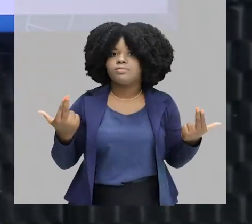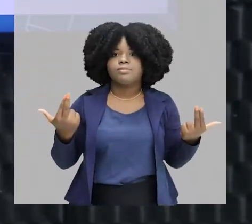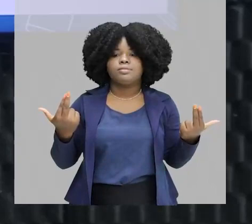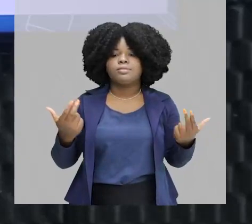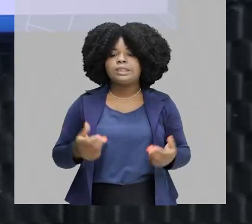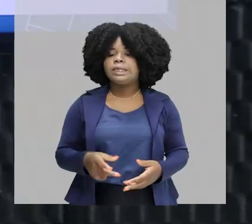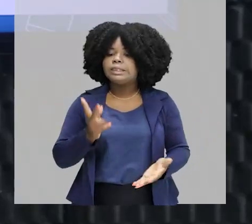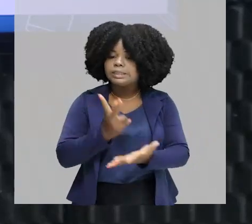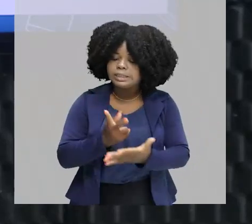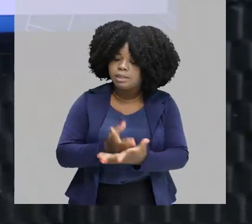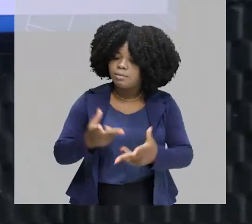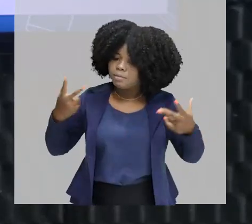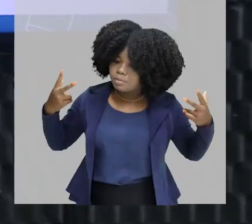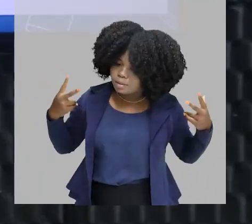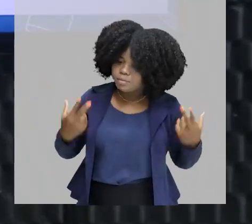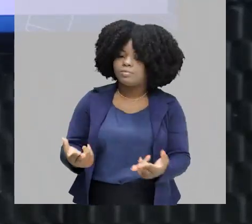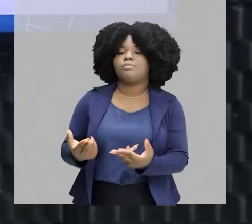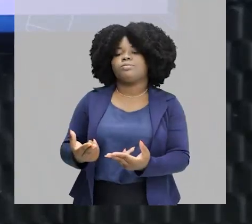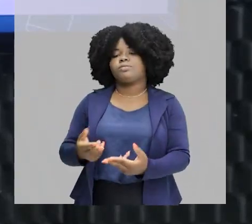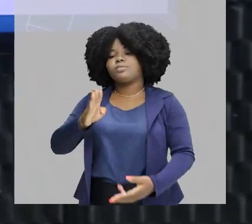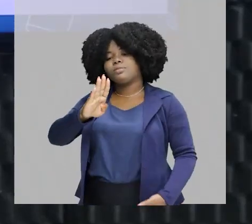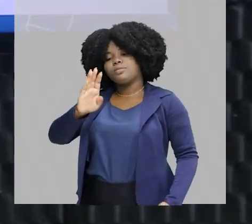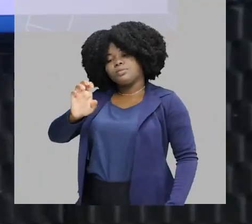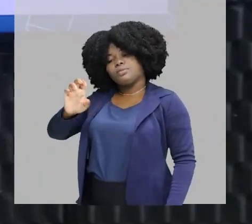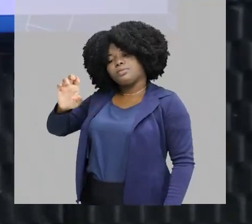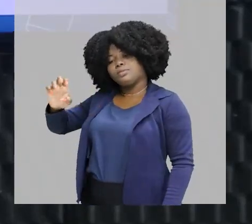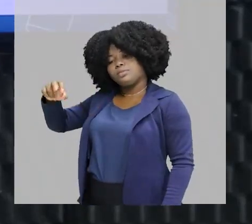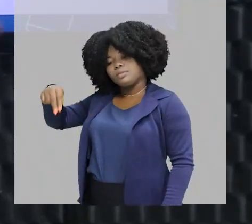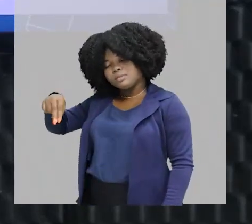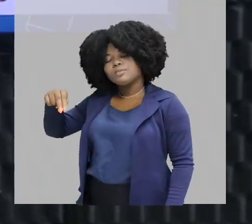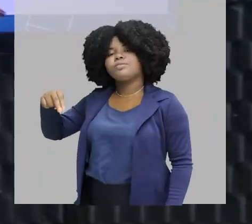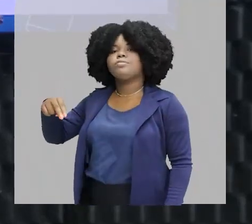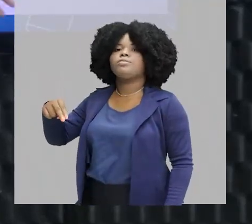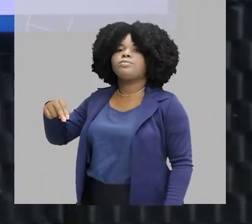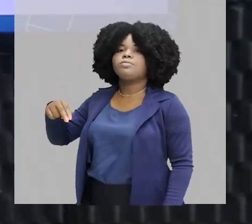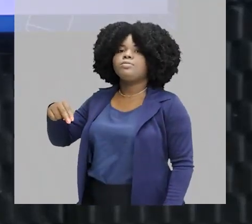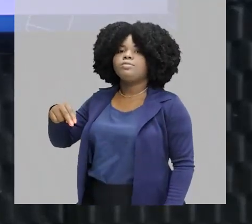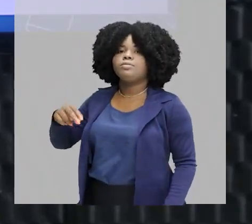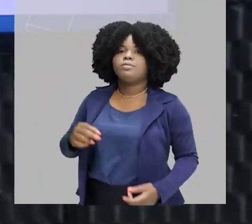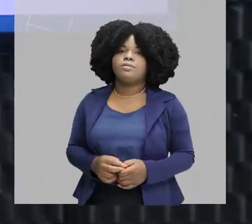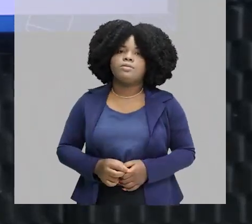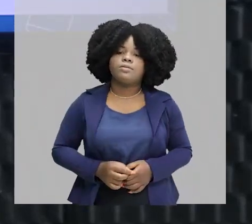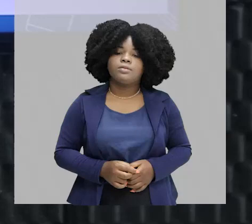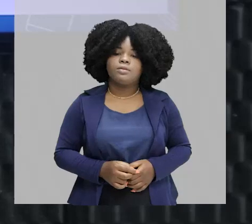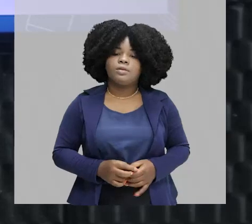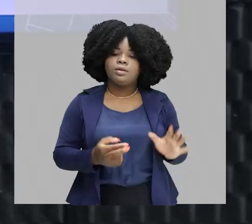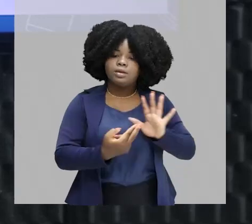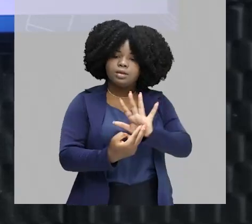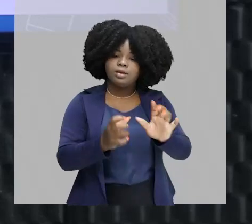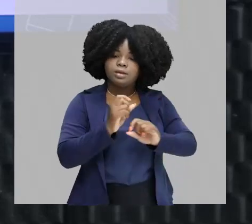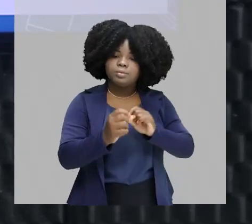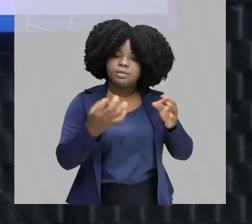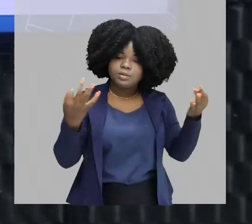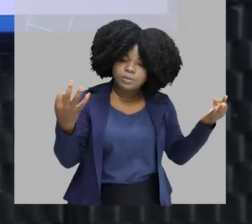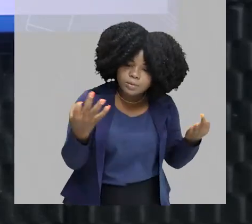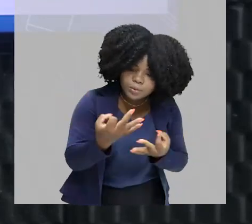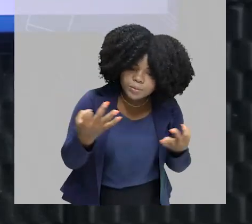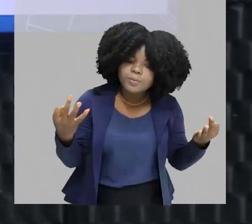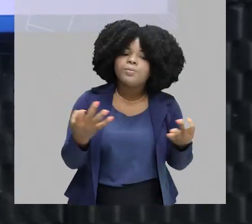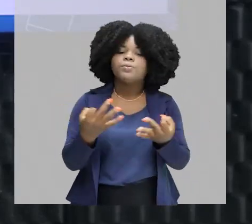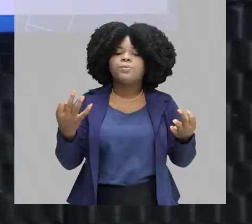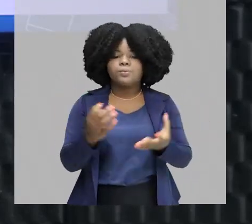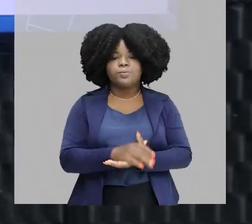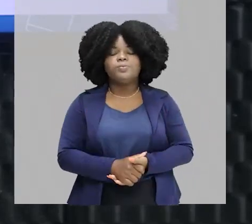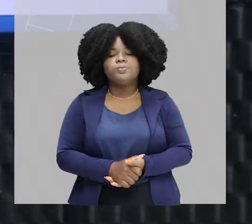mesmo, conjugado da mesma forma, para todas as pessoas. É esse been que representa o aspecto perfeito do